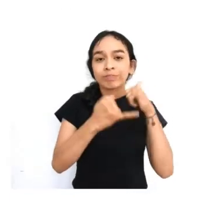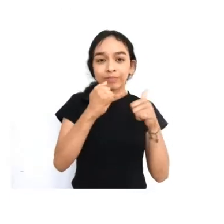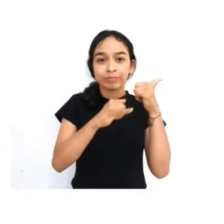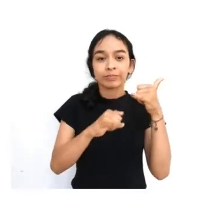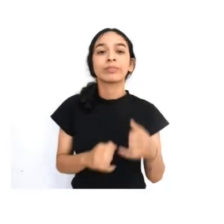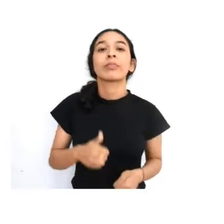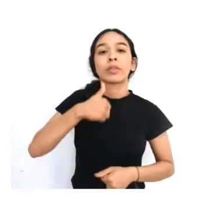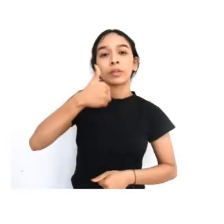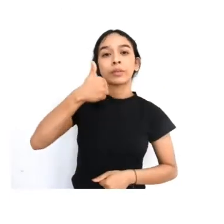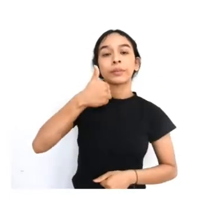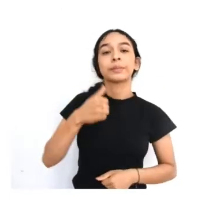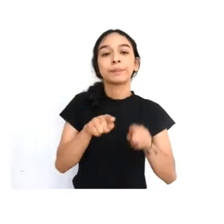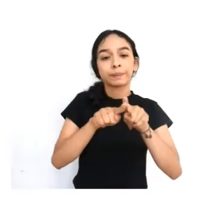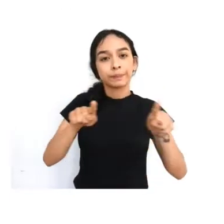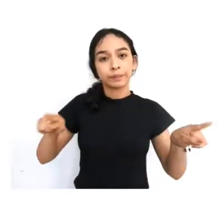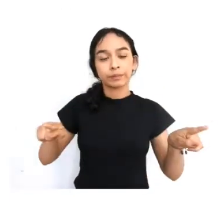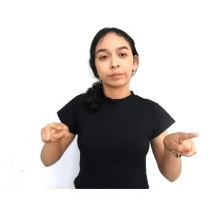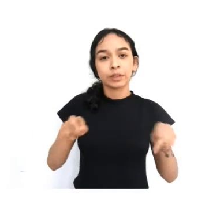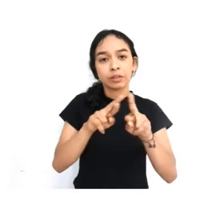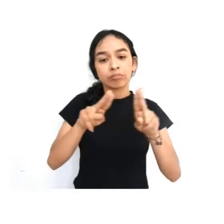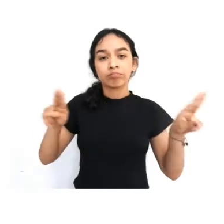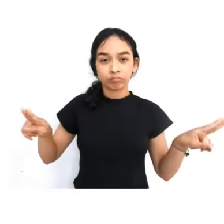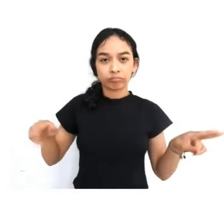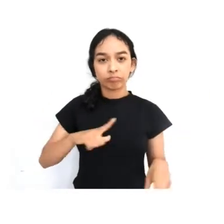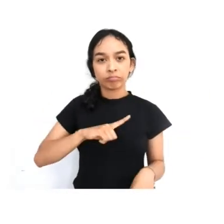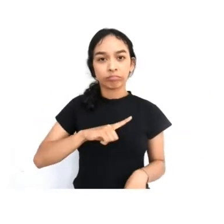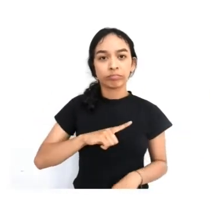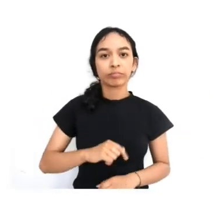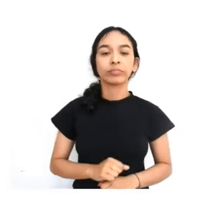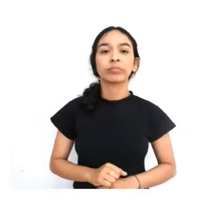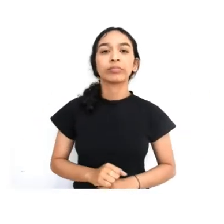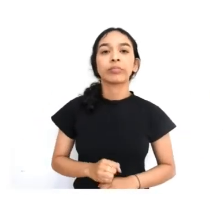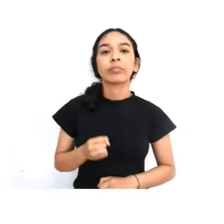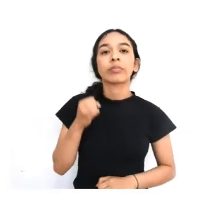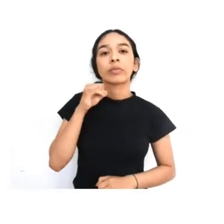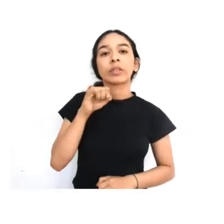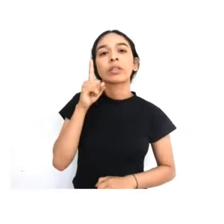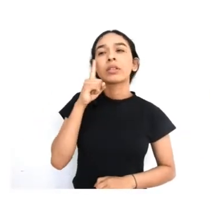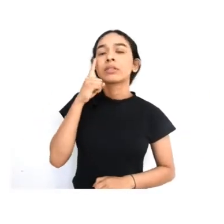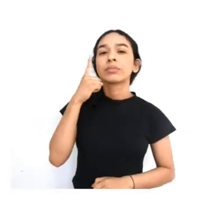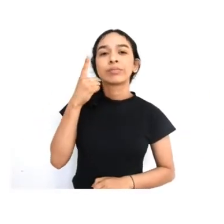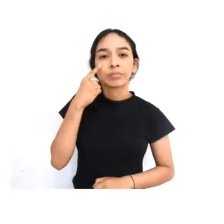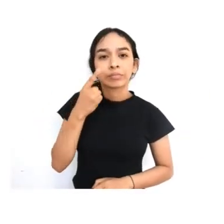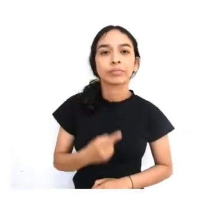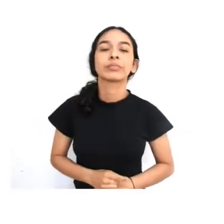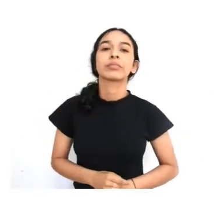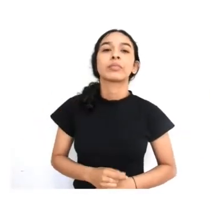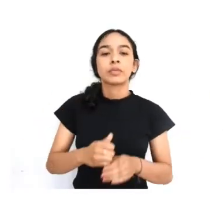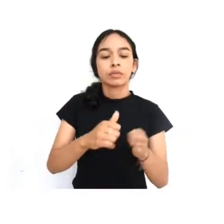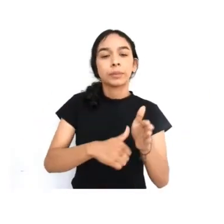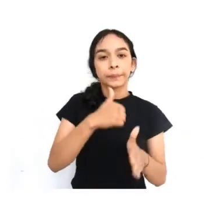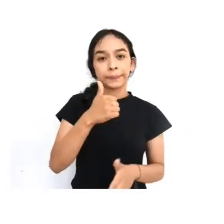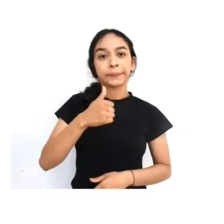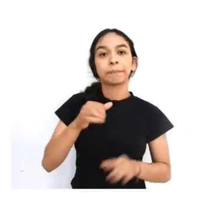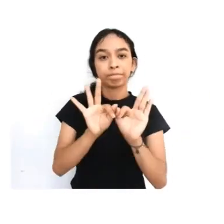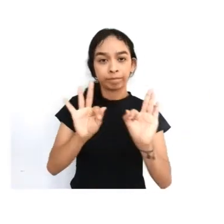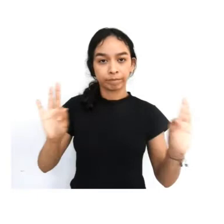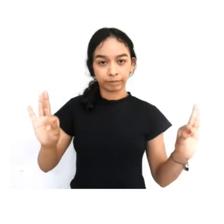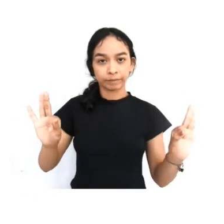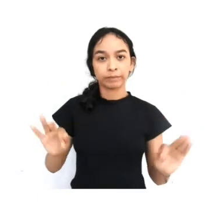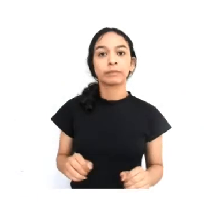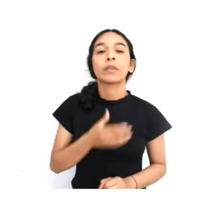primeira frase, poetan termina com AM e na segunda ele termina apenas com